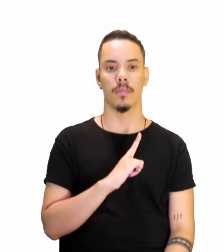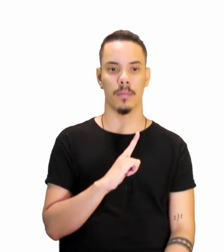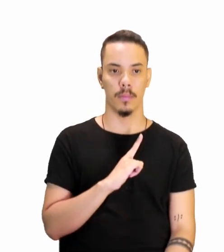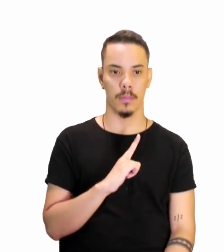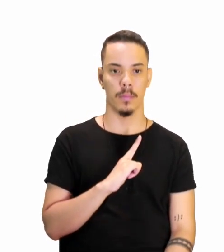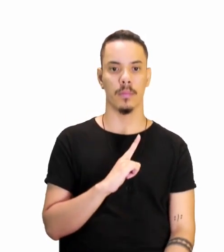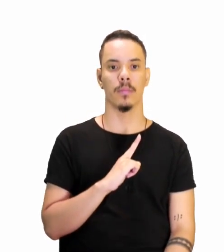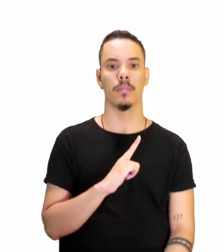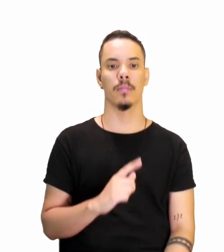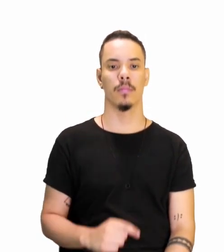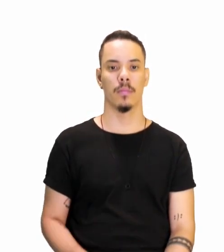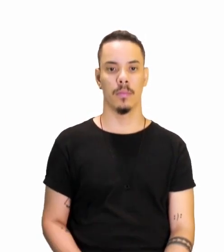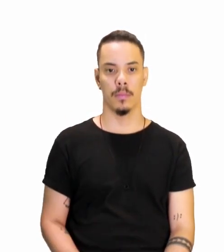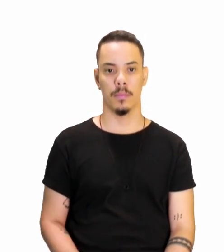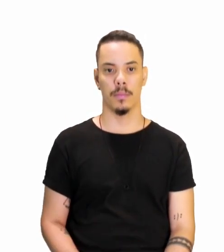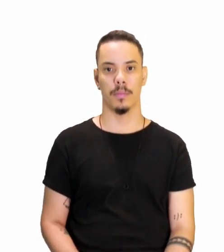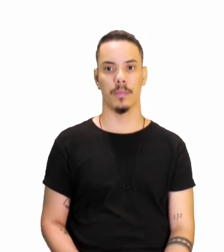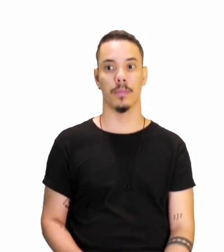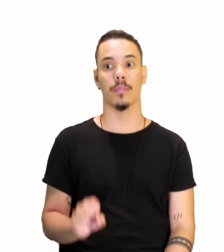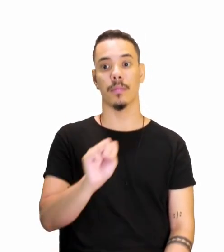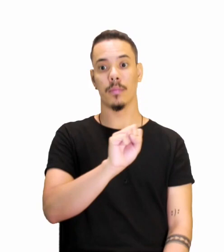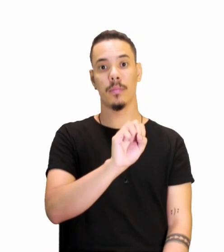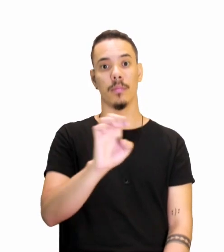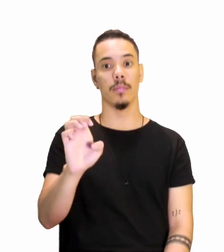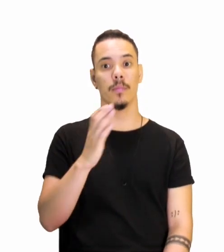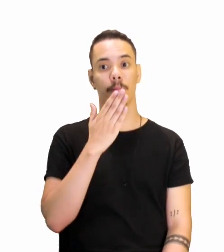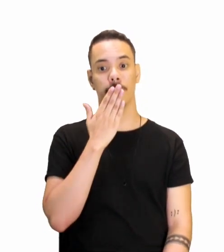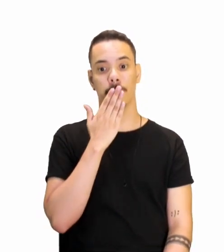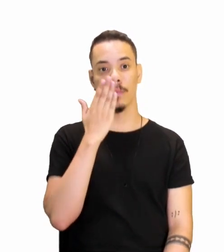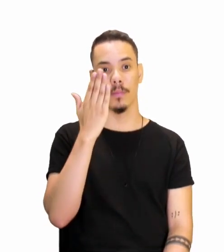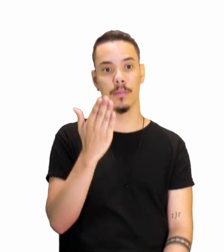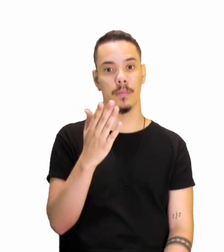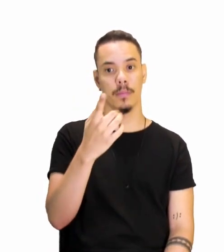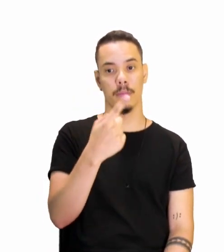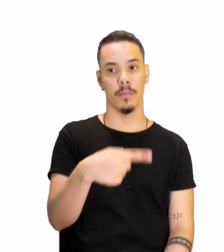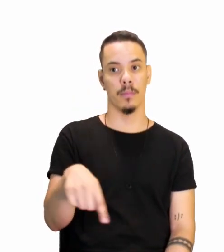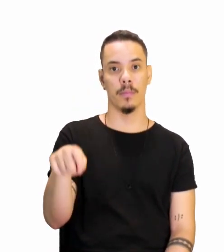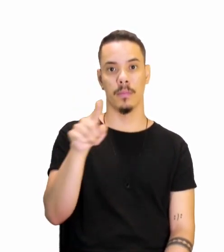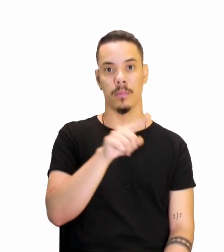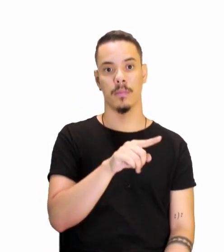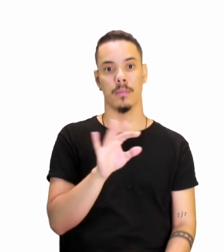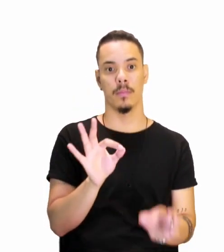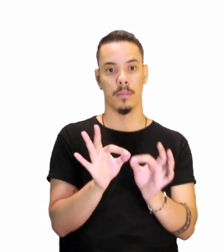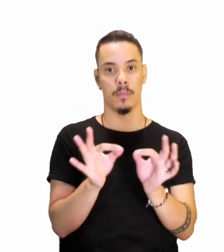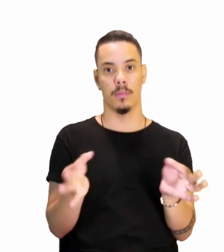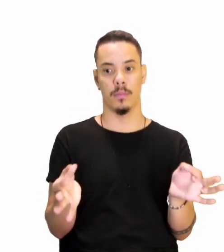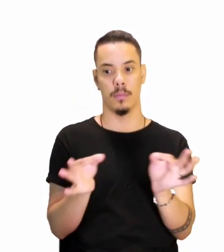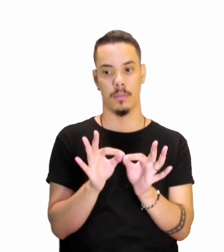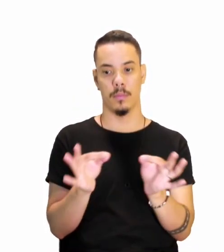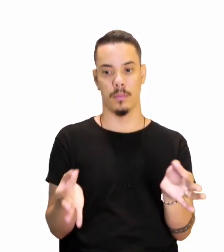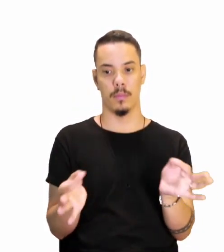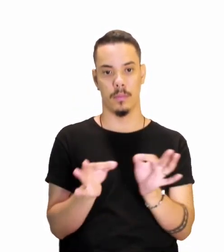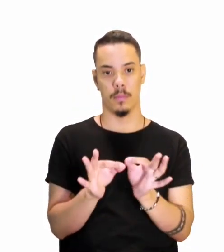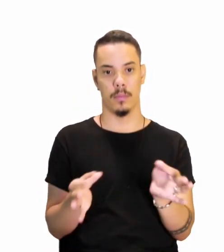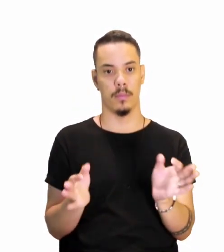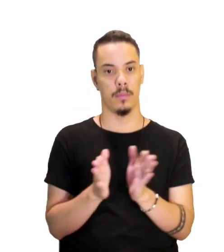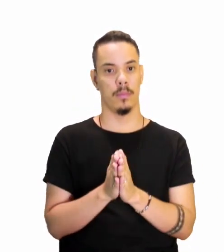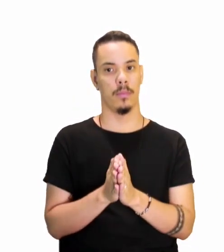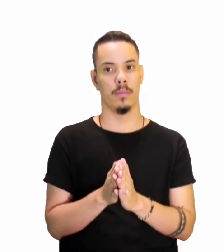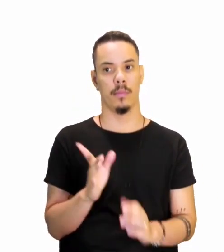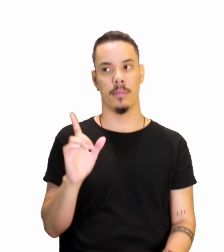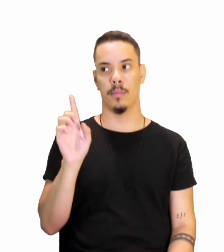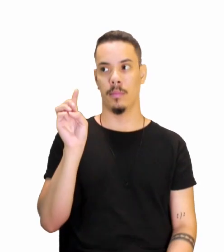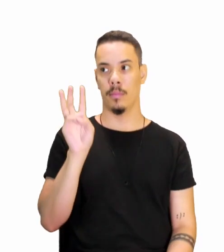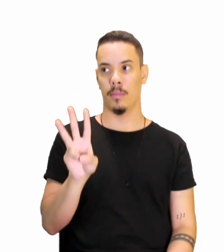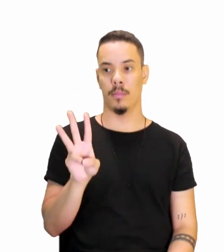Tem. Se eu fosse pedir para você 3 nomes simples, 3